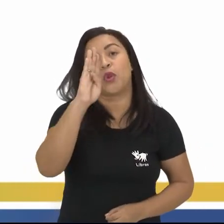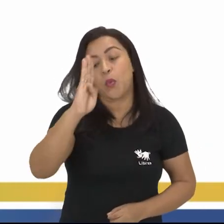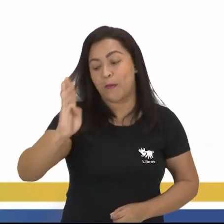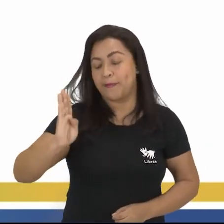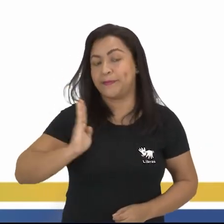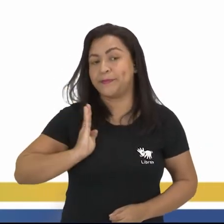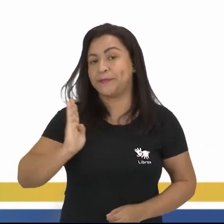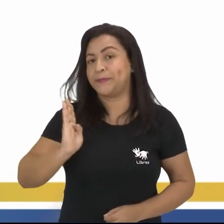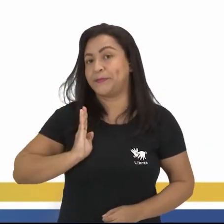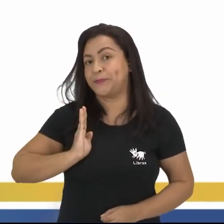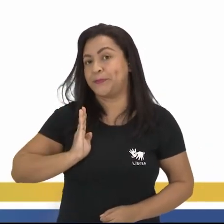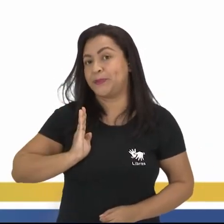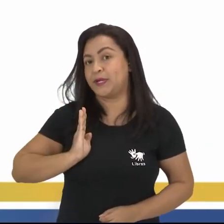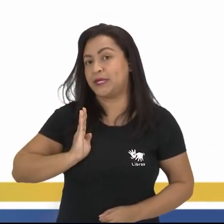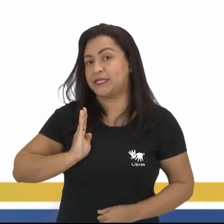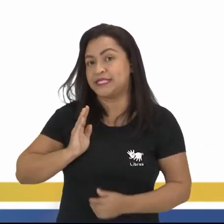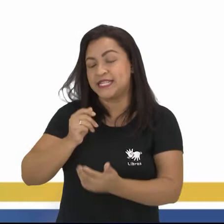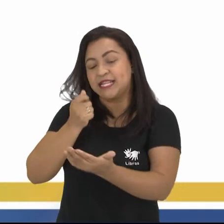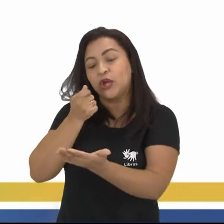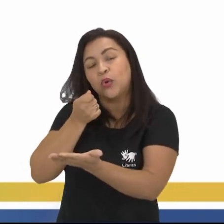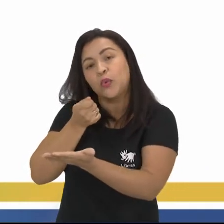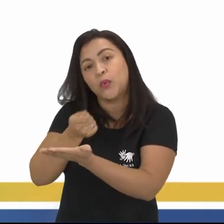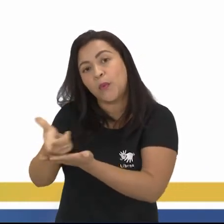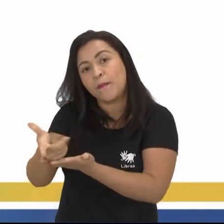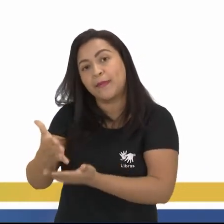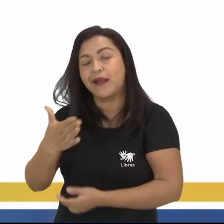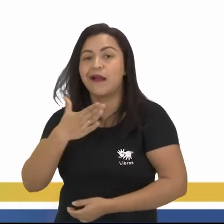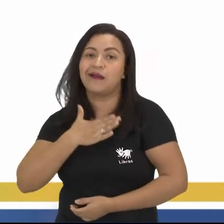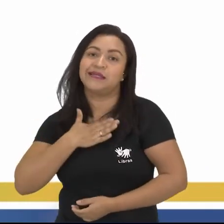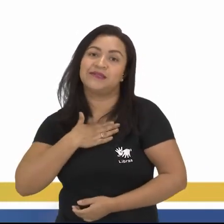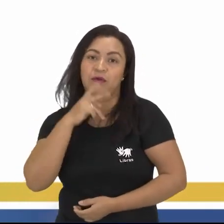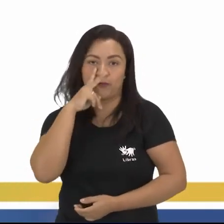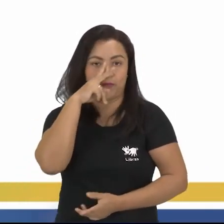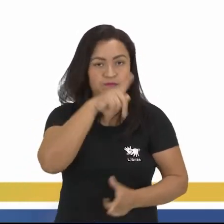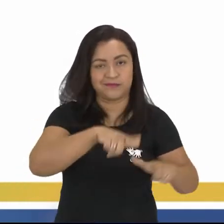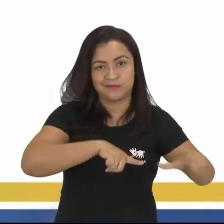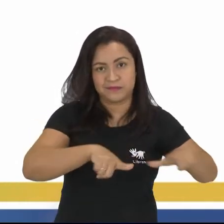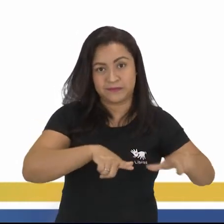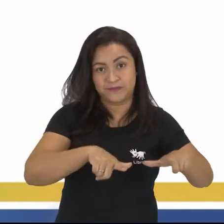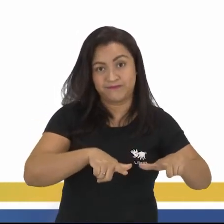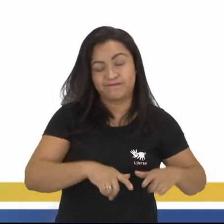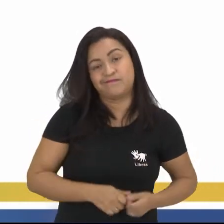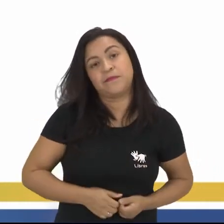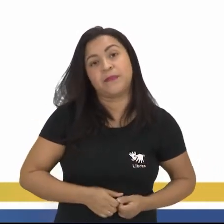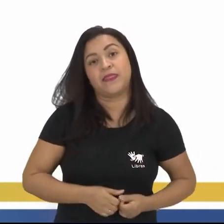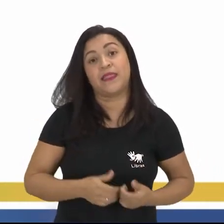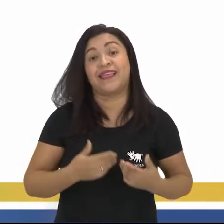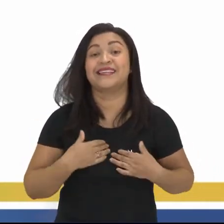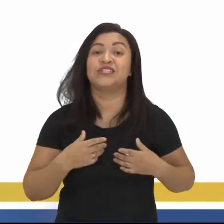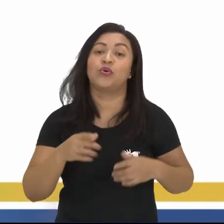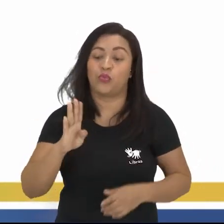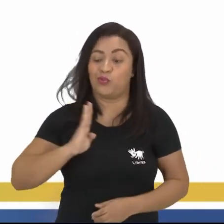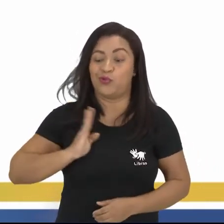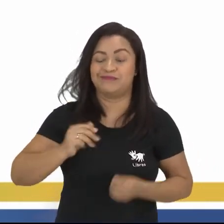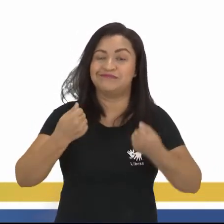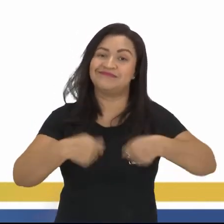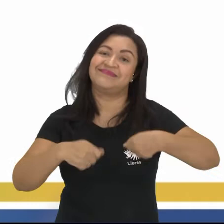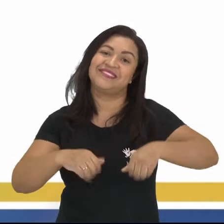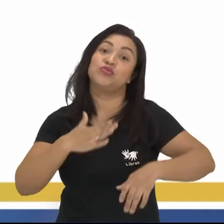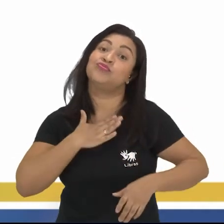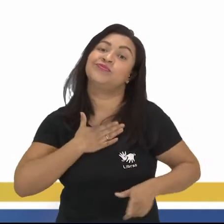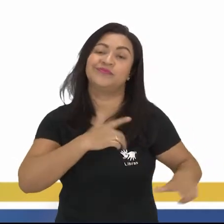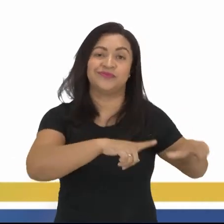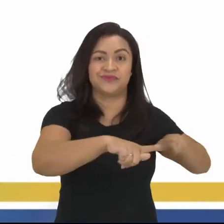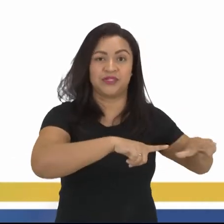burguês, ele compra essa minha força de trabalho, caro aluno. Ele precisa do meu trabalho. Ah, eu sou